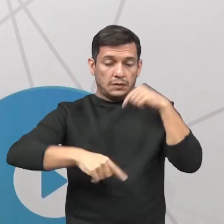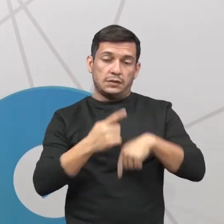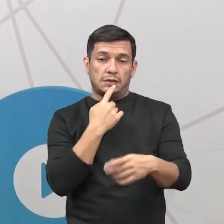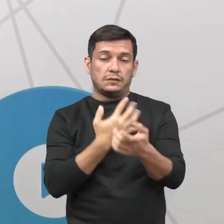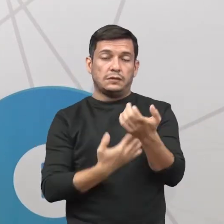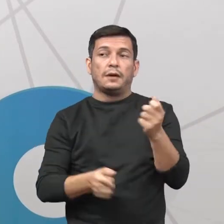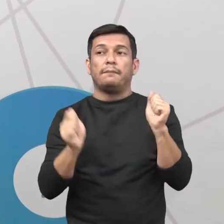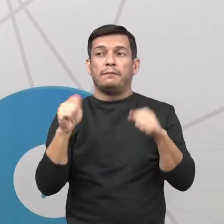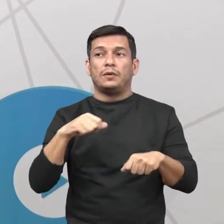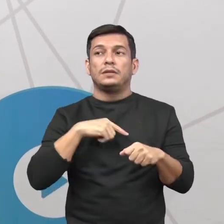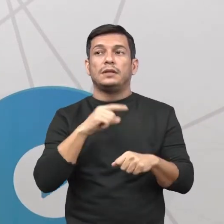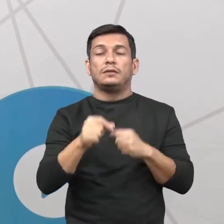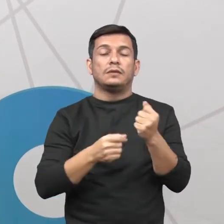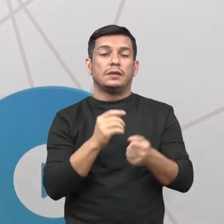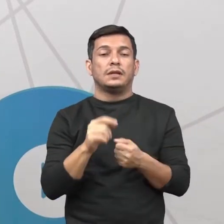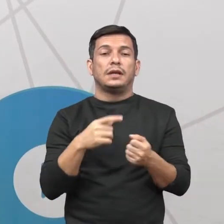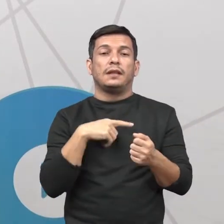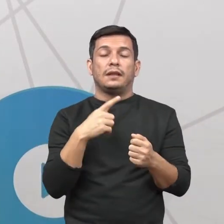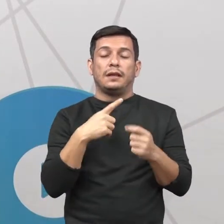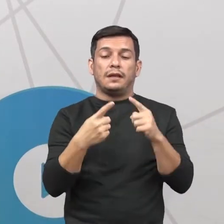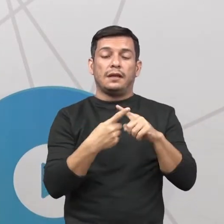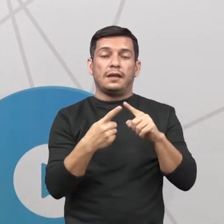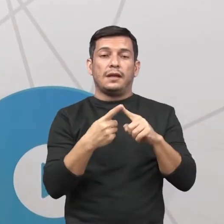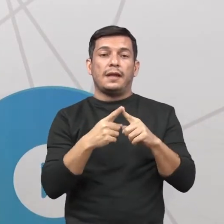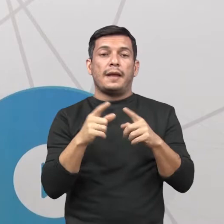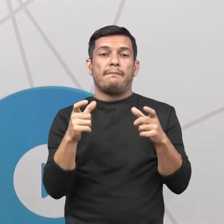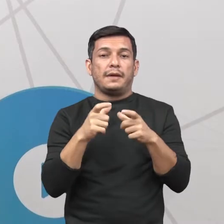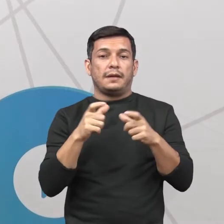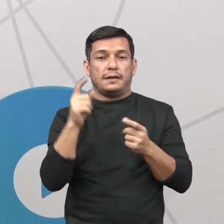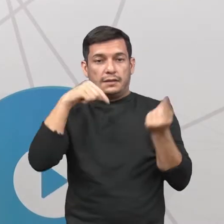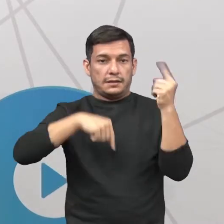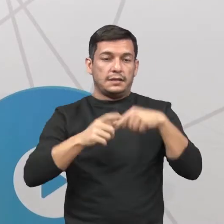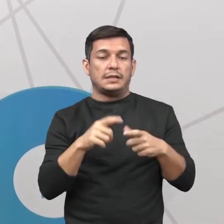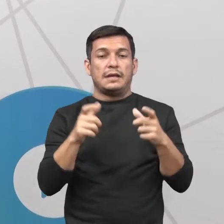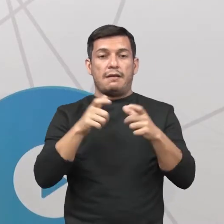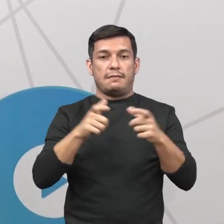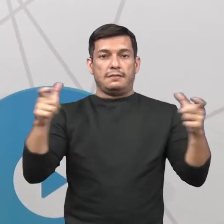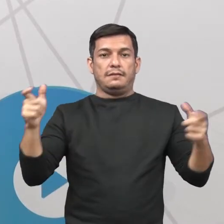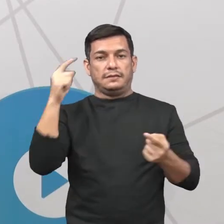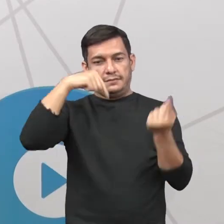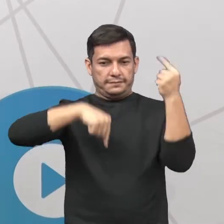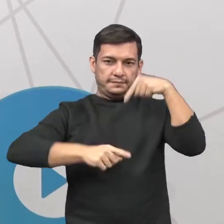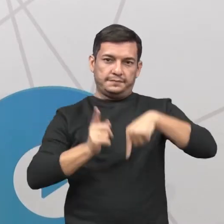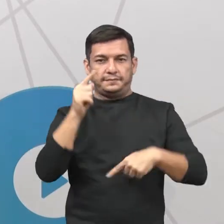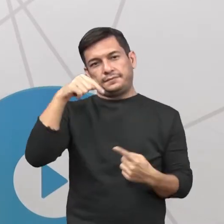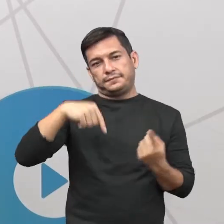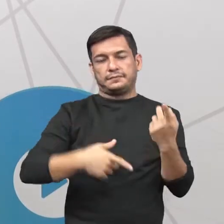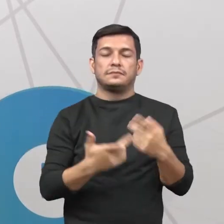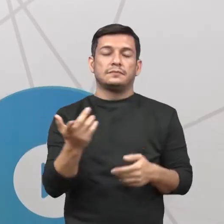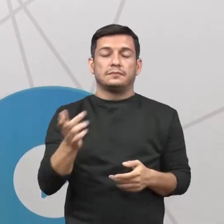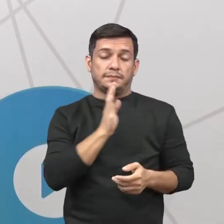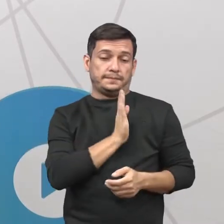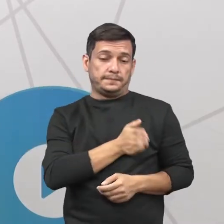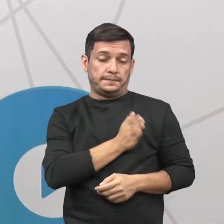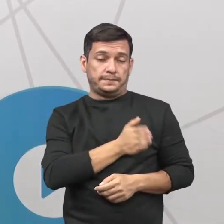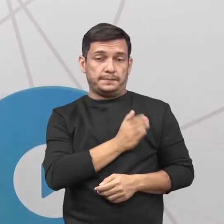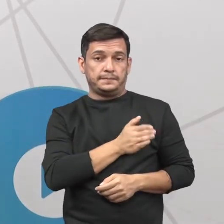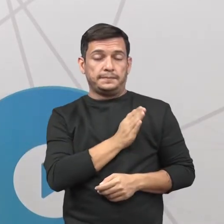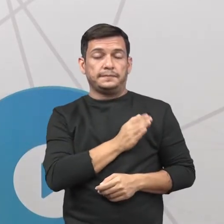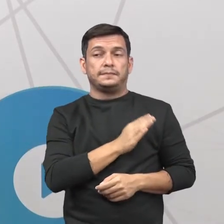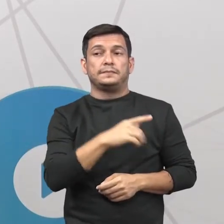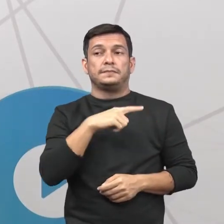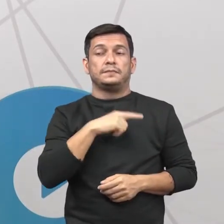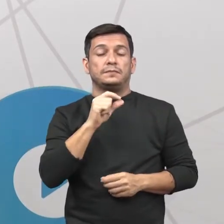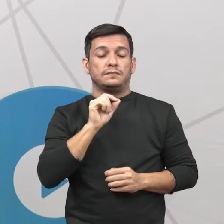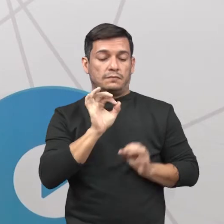ela pode ser dividida em pequena circulação e grande circulação. O nosso coração é dotado